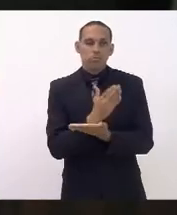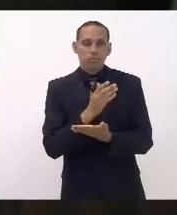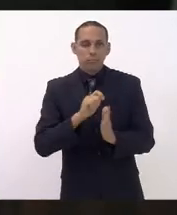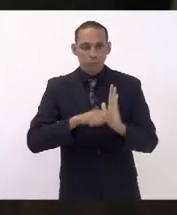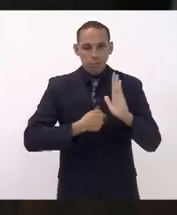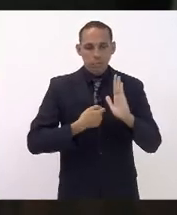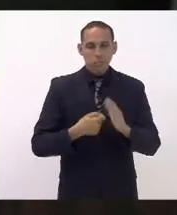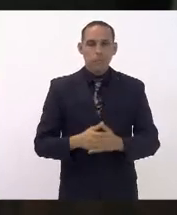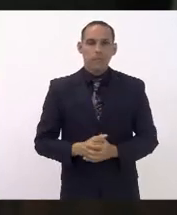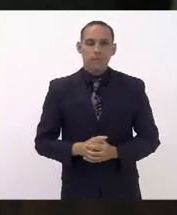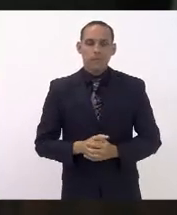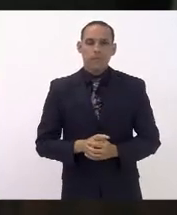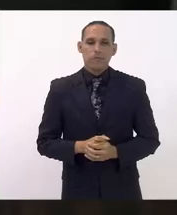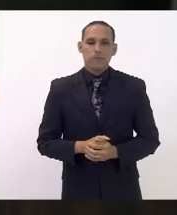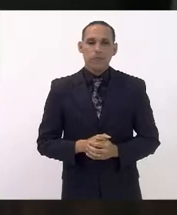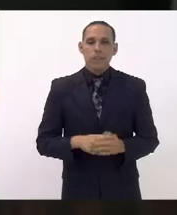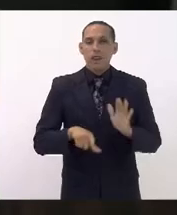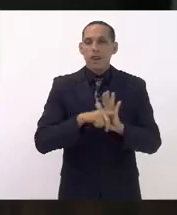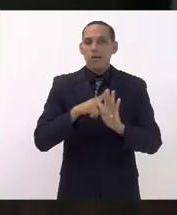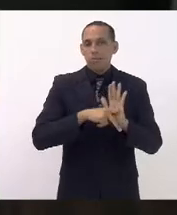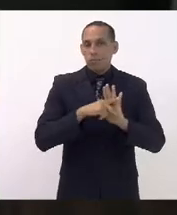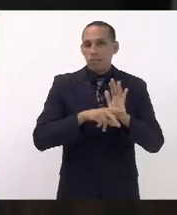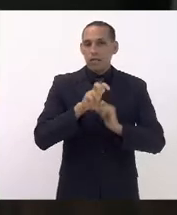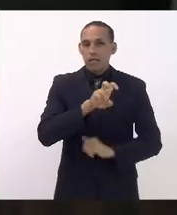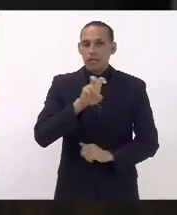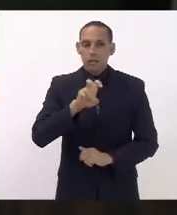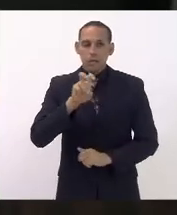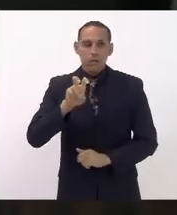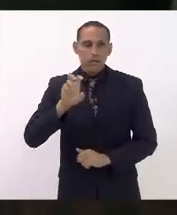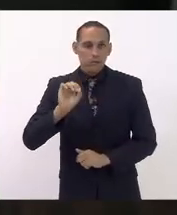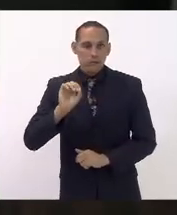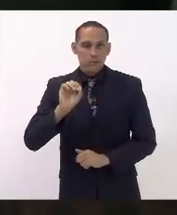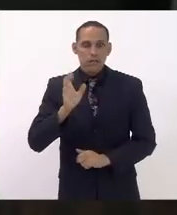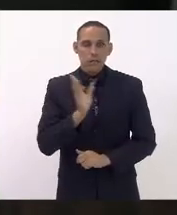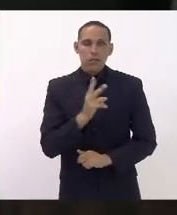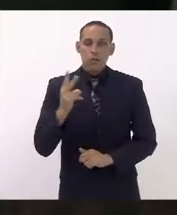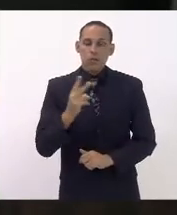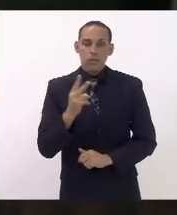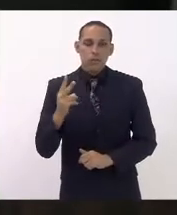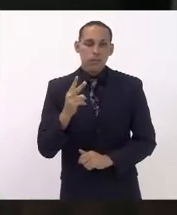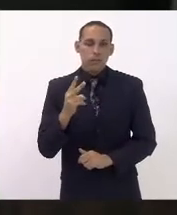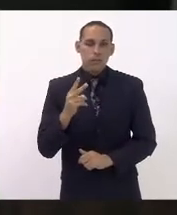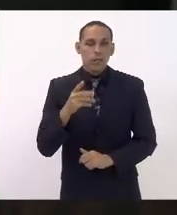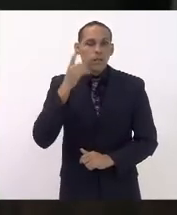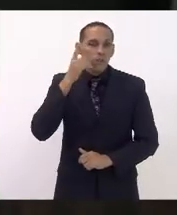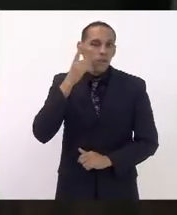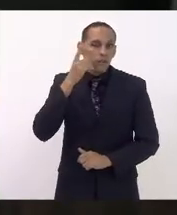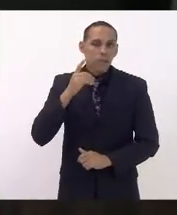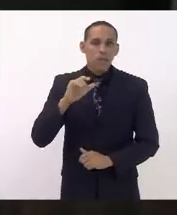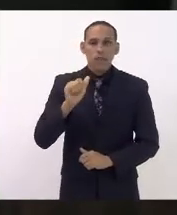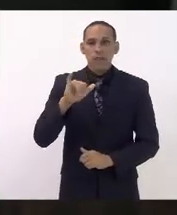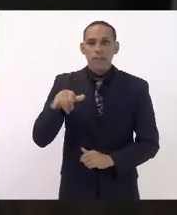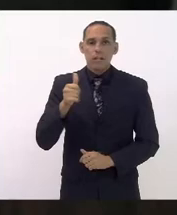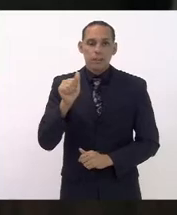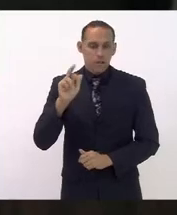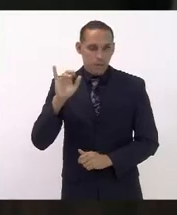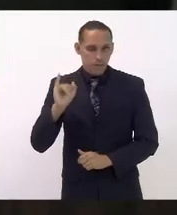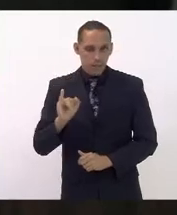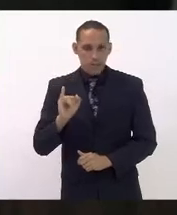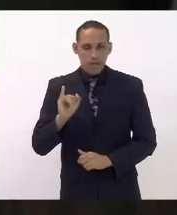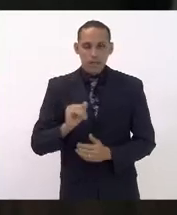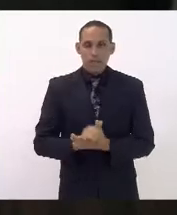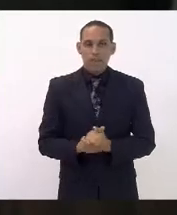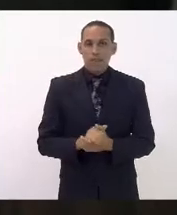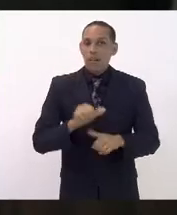vai autógrafo. Projeto de lei 5550, de 22, de autoria do deputado Jari Oliveira,